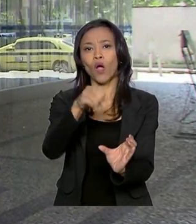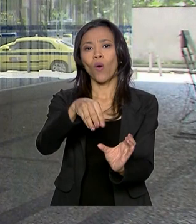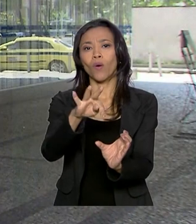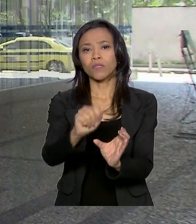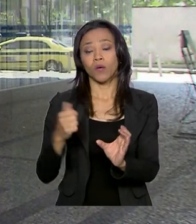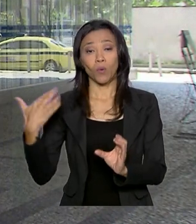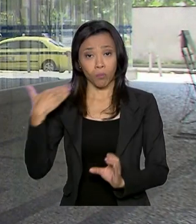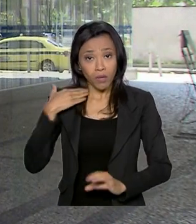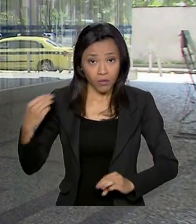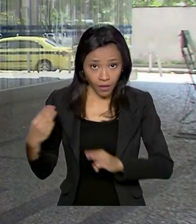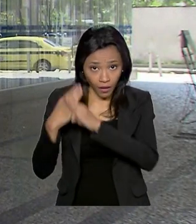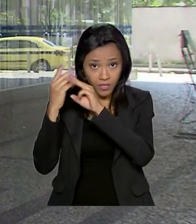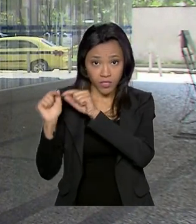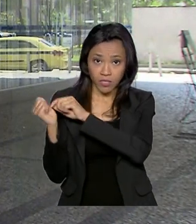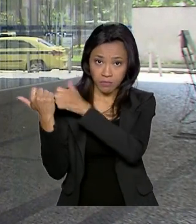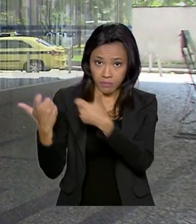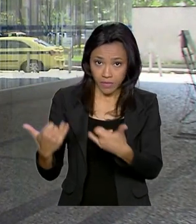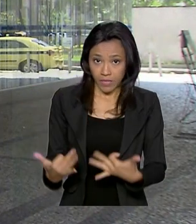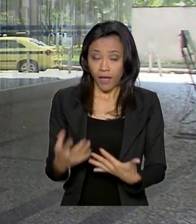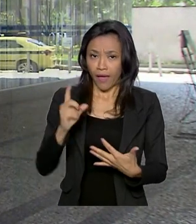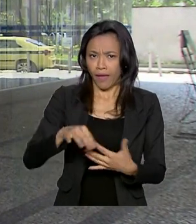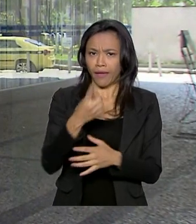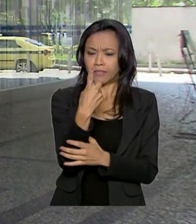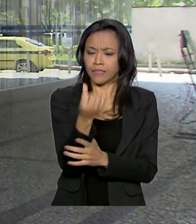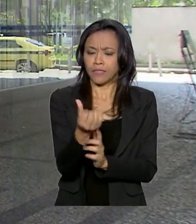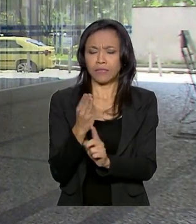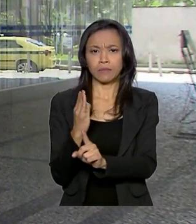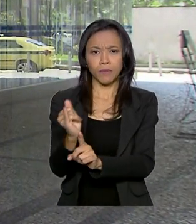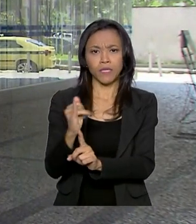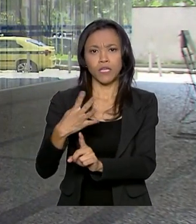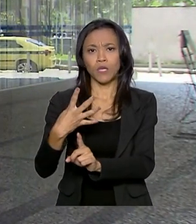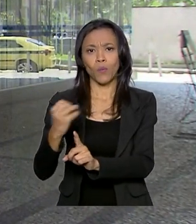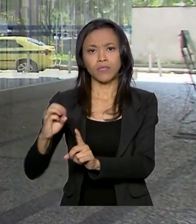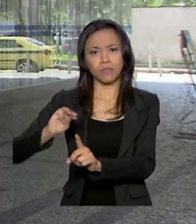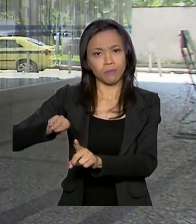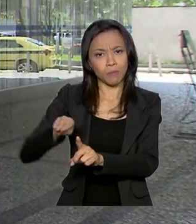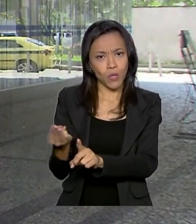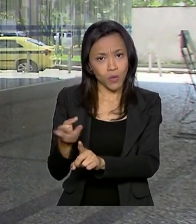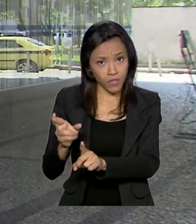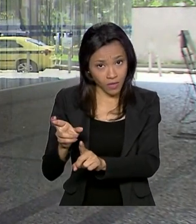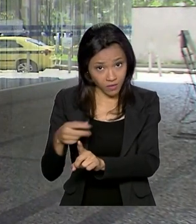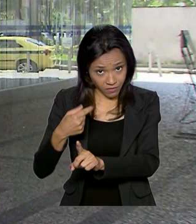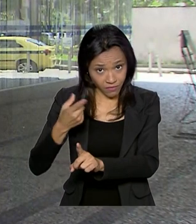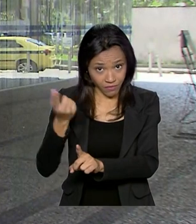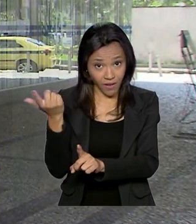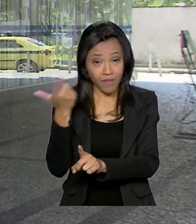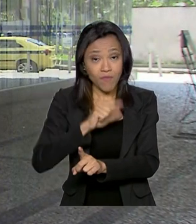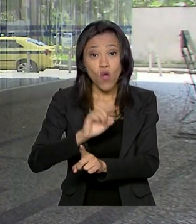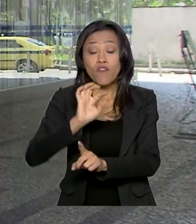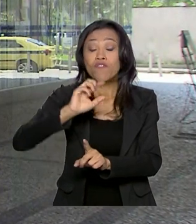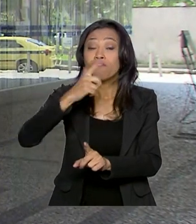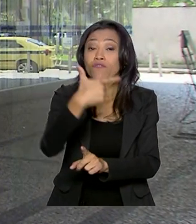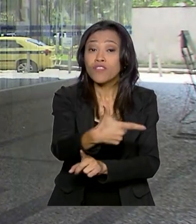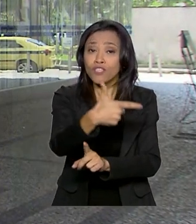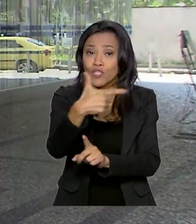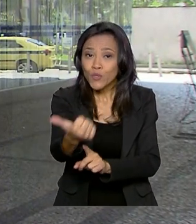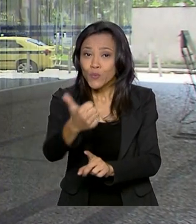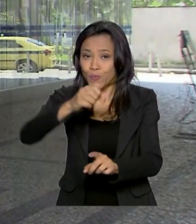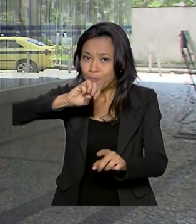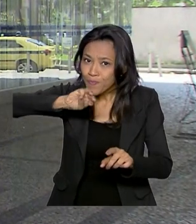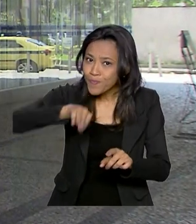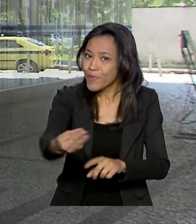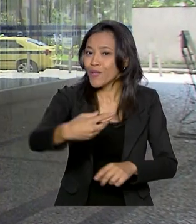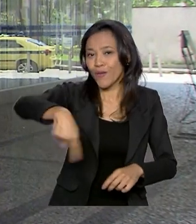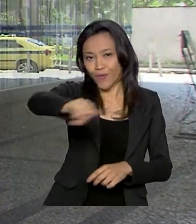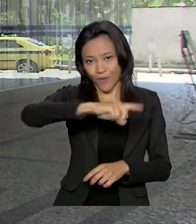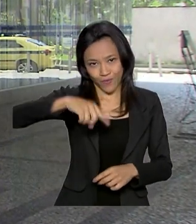a previsão é do pagamento de 16 bilhões e 400 milhões de reais beneficiando 21 milhões 600 mil trabalhadores já